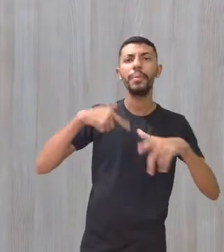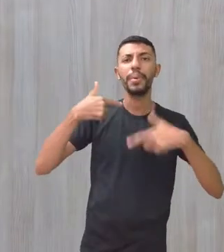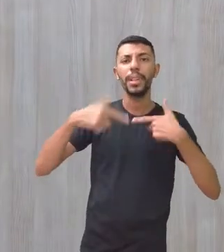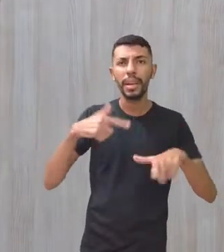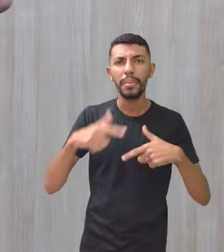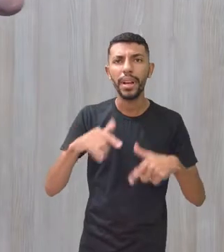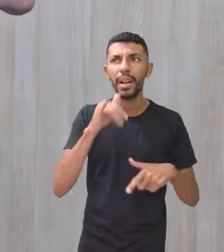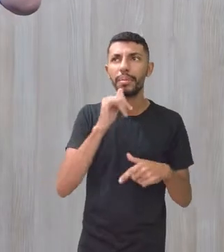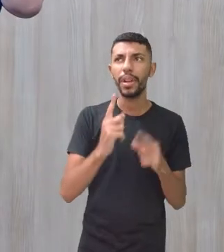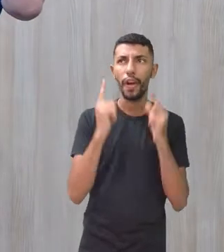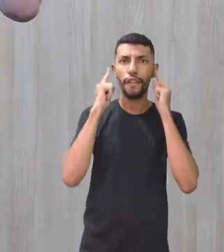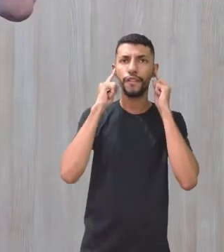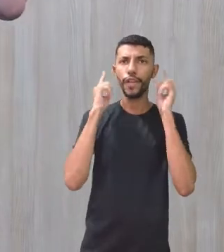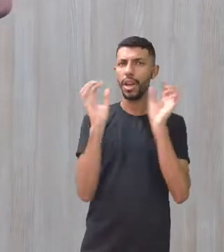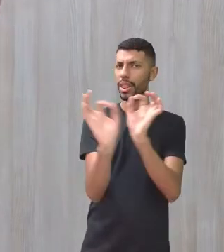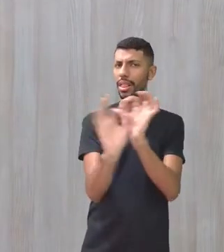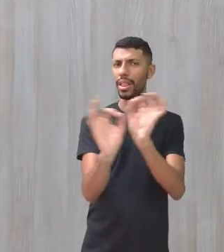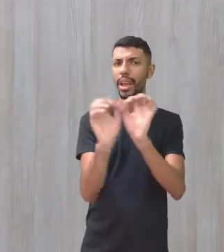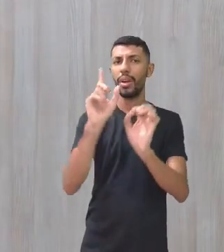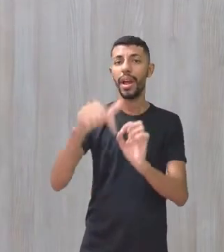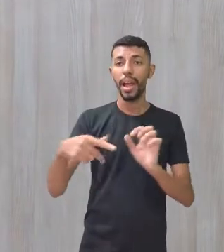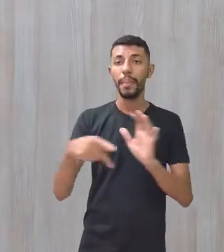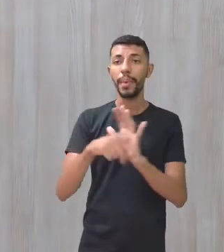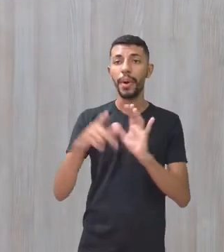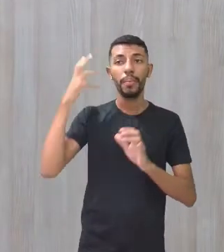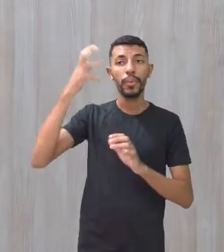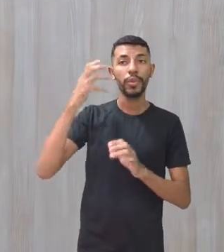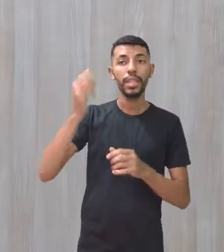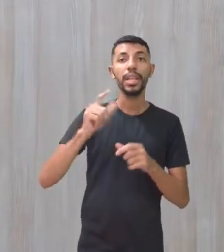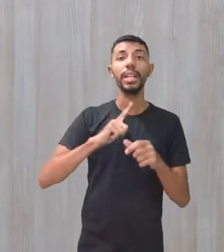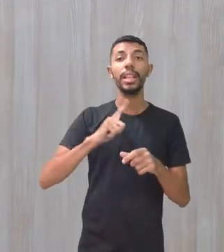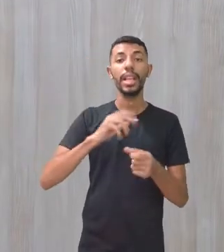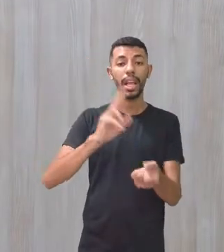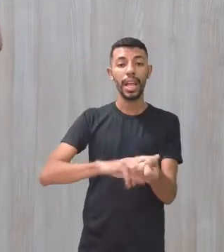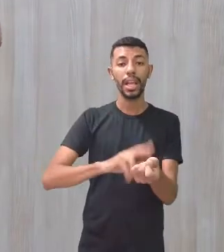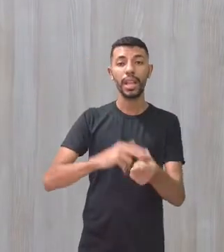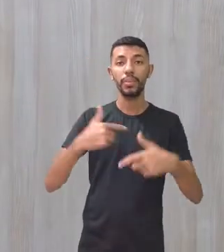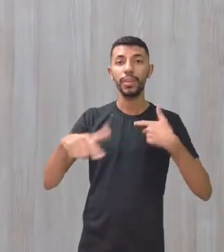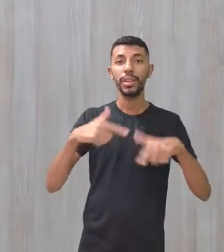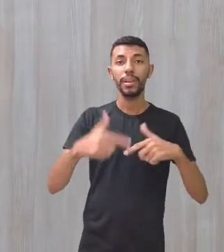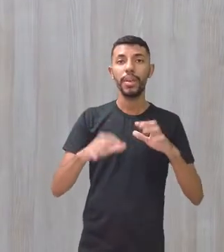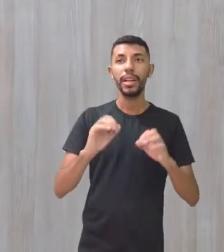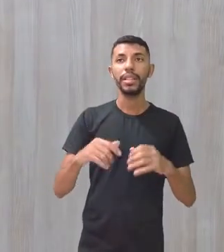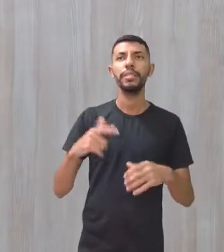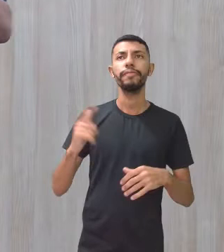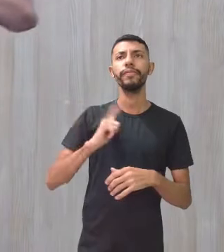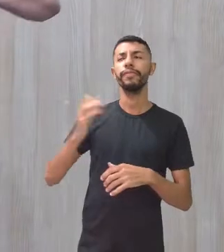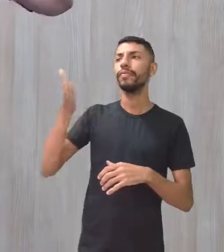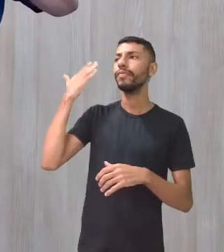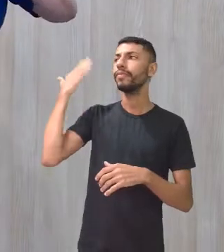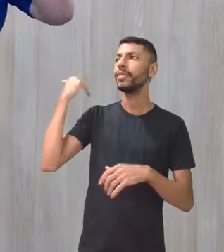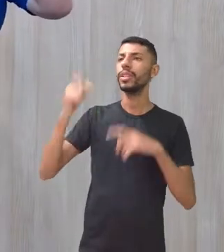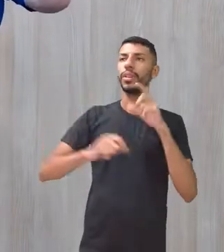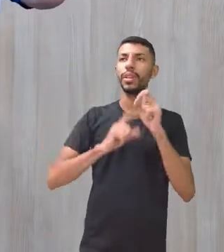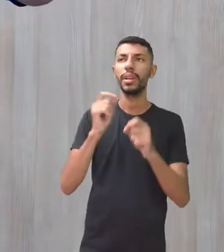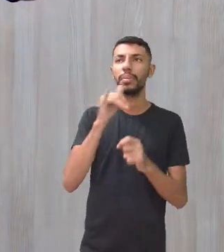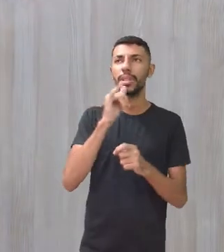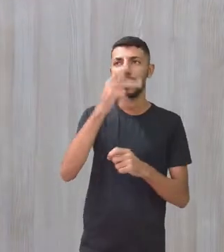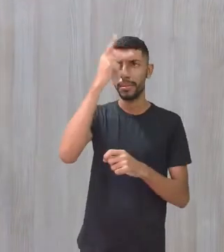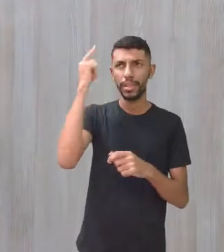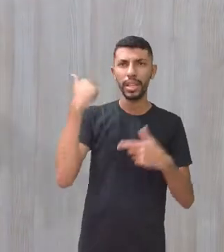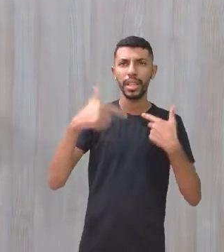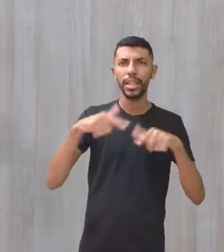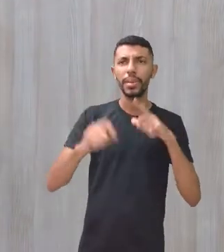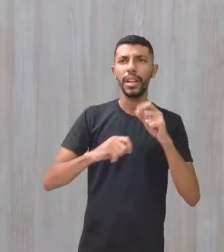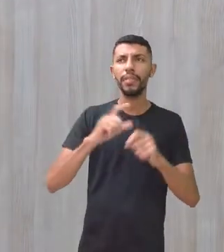aquela que a gente bota no fone de ouvido, não, gente. É música que dá ritmo ao trabalho. Então, existia no passado, quando aquelas pessoas que trabalhavam